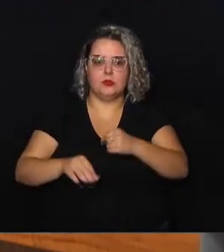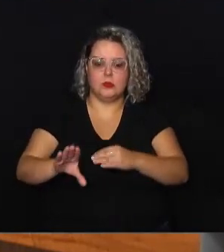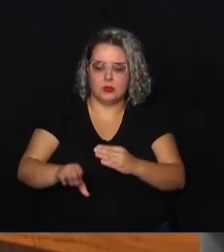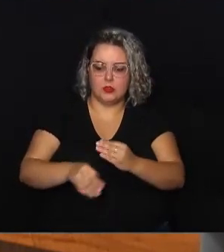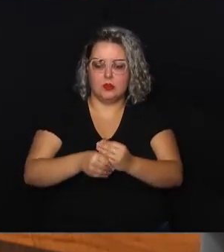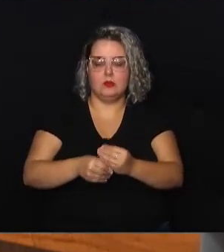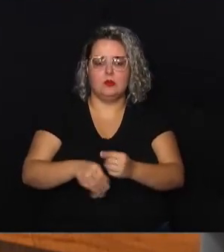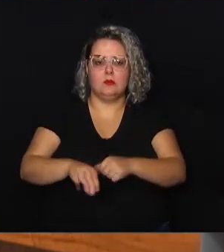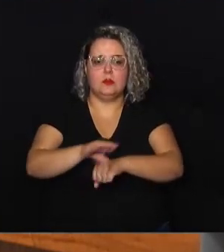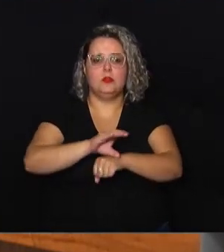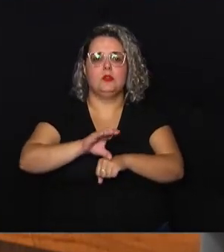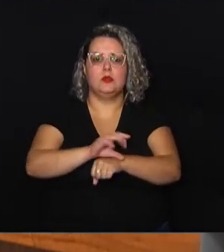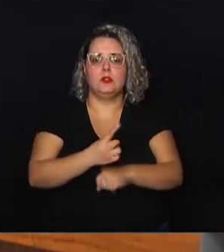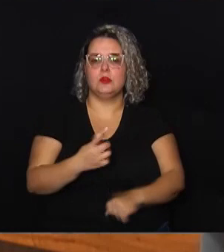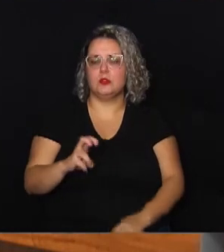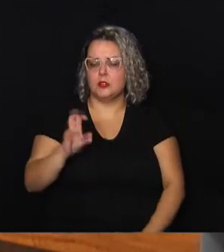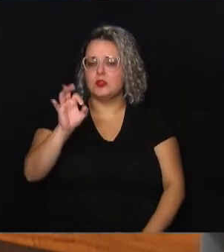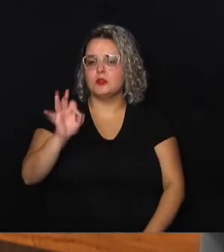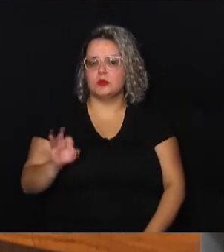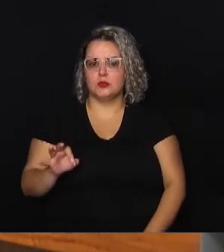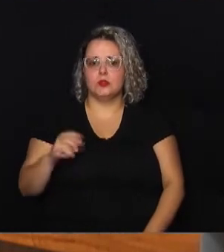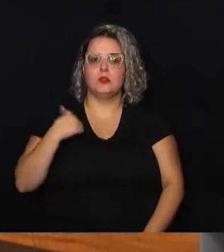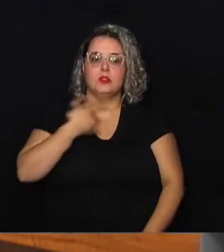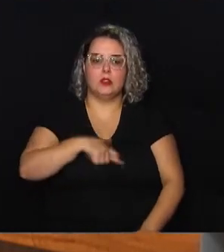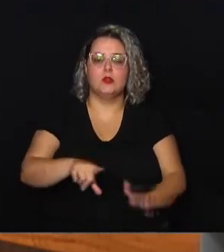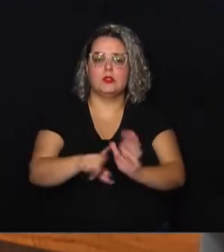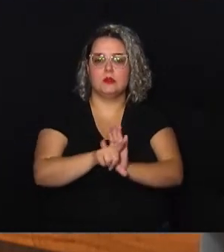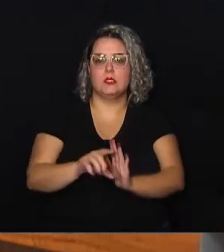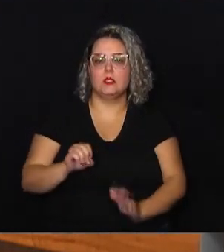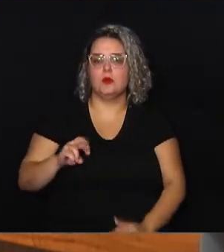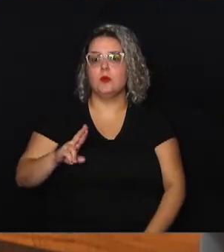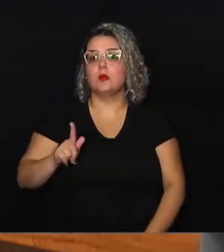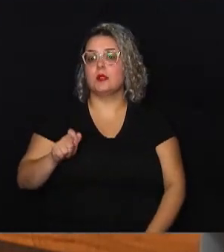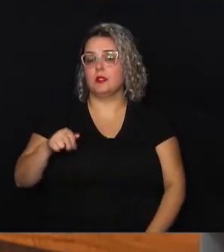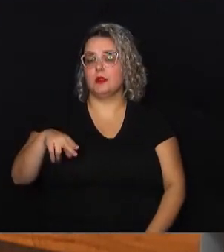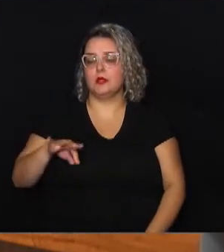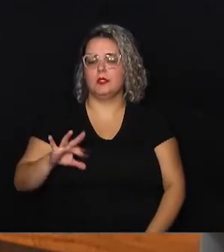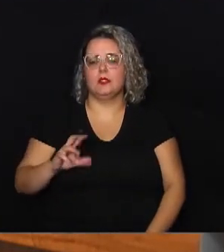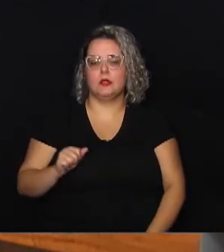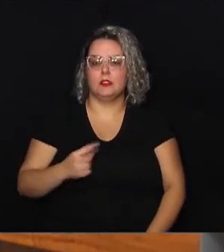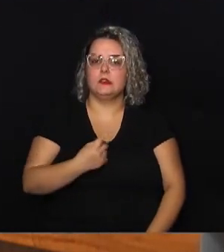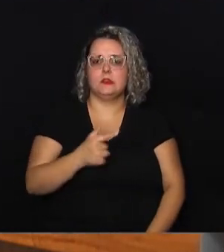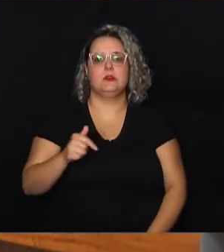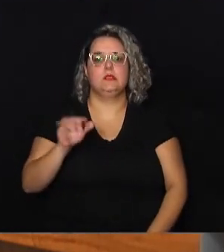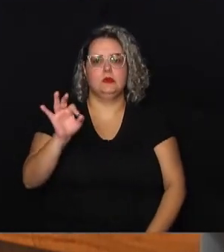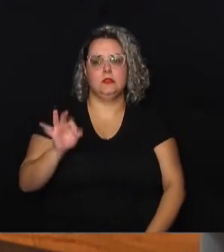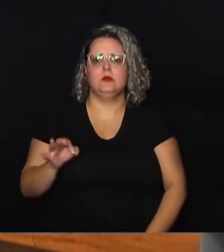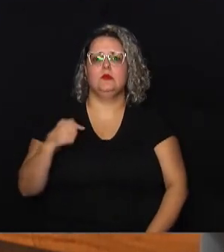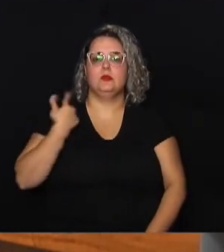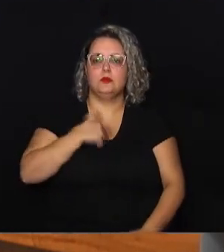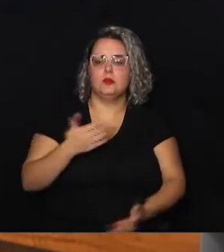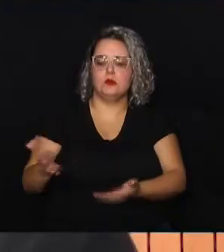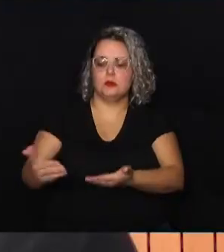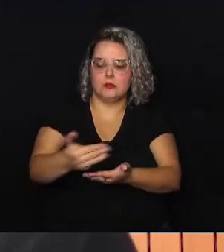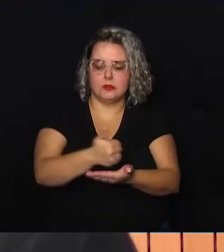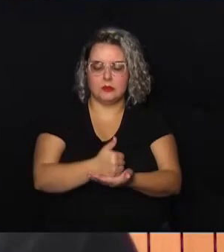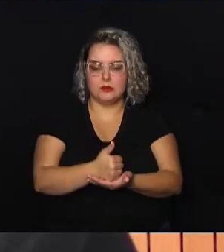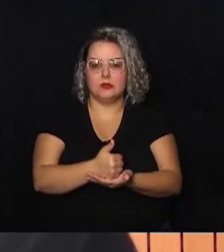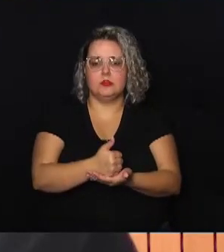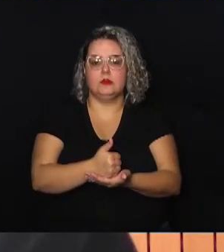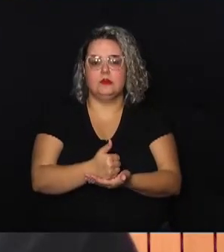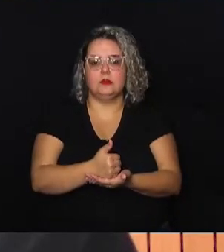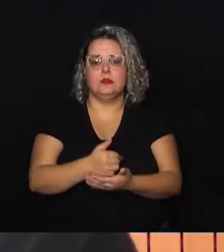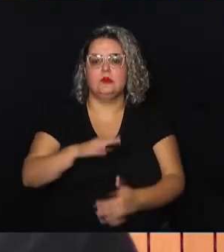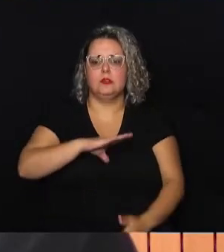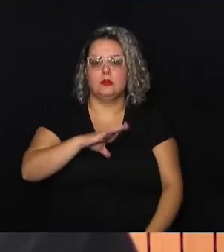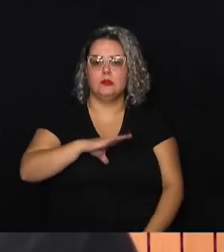é 15% e na nossa lei orgânica 17%. Nós arrecadamos, então, o